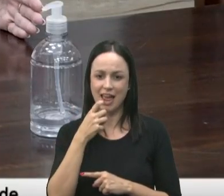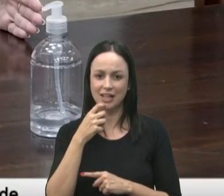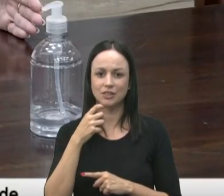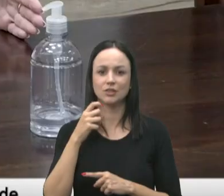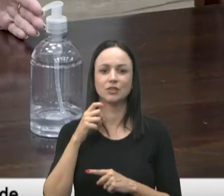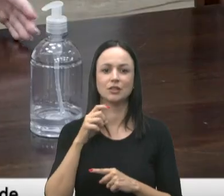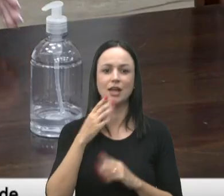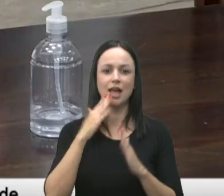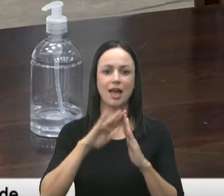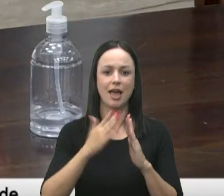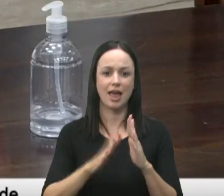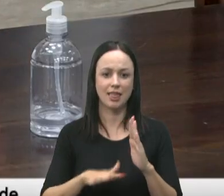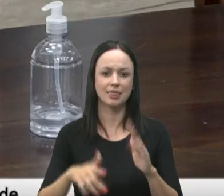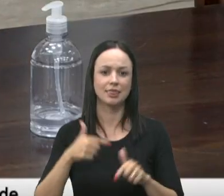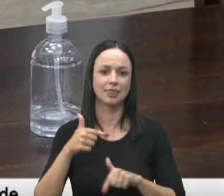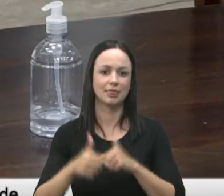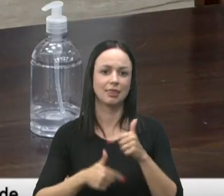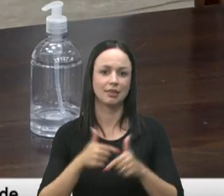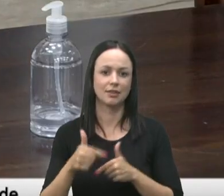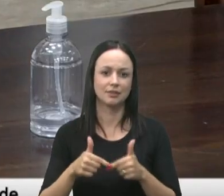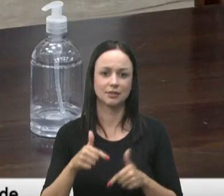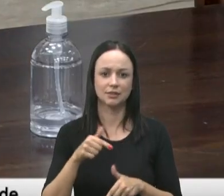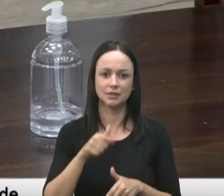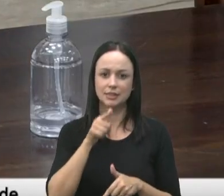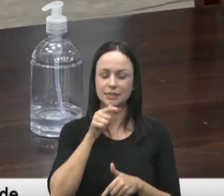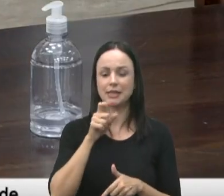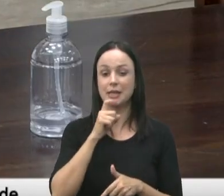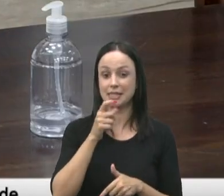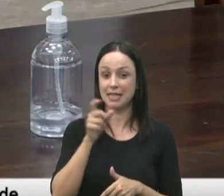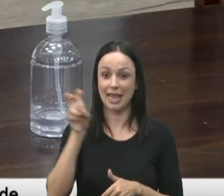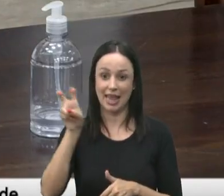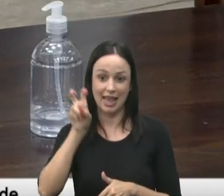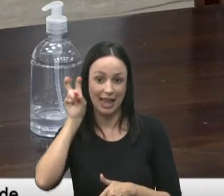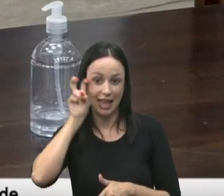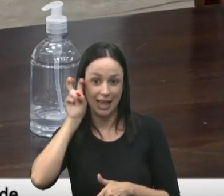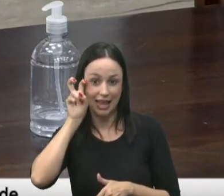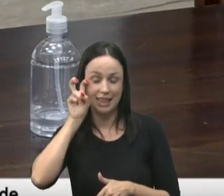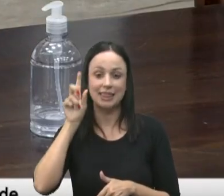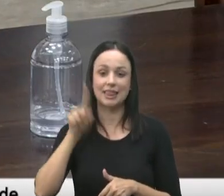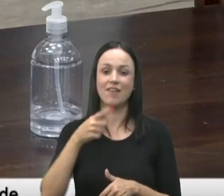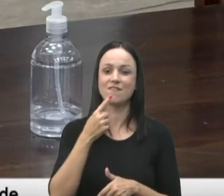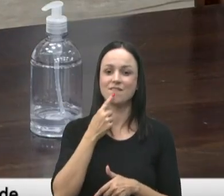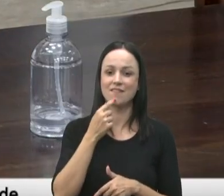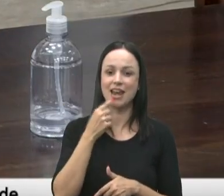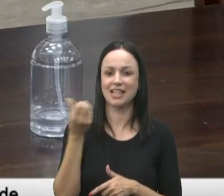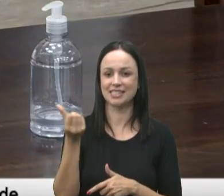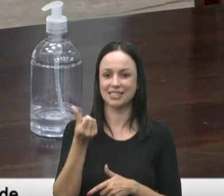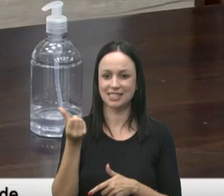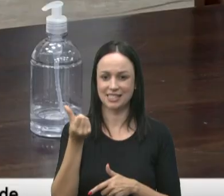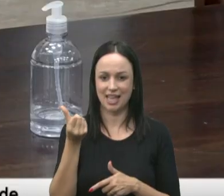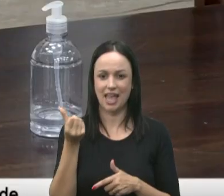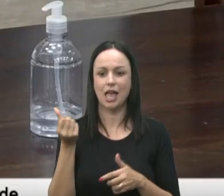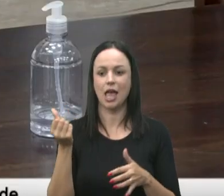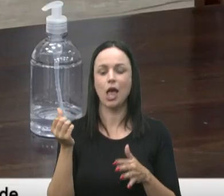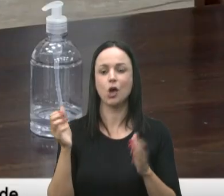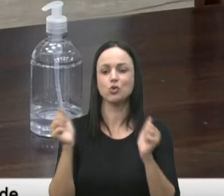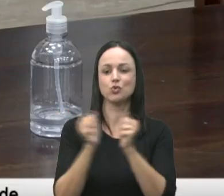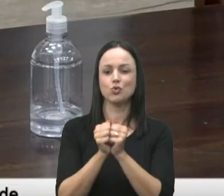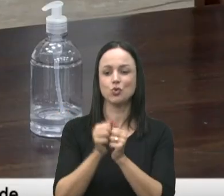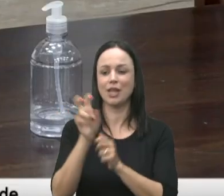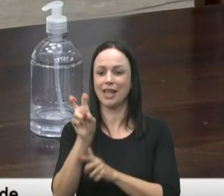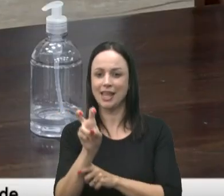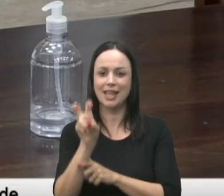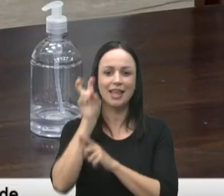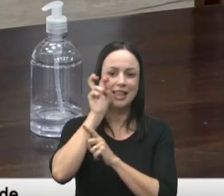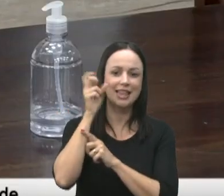trabalhar. Imagine que o feriado é numa quinta, na sexta-feira, normalmente, emenda o feriado e a creche